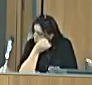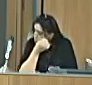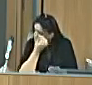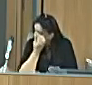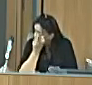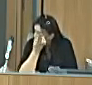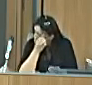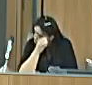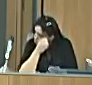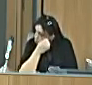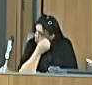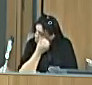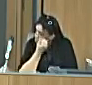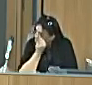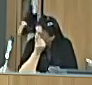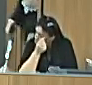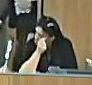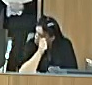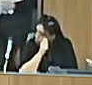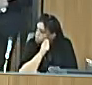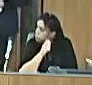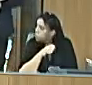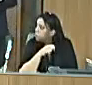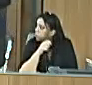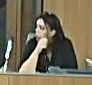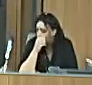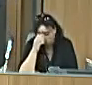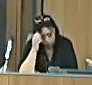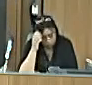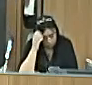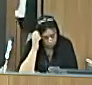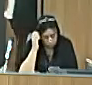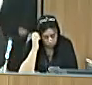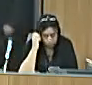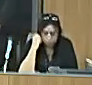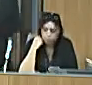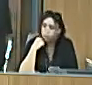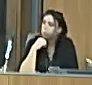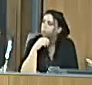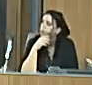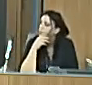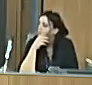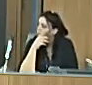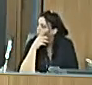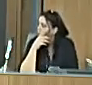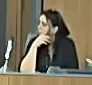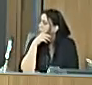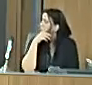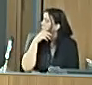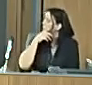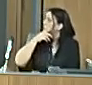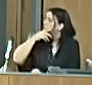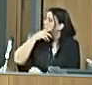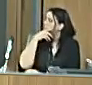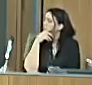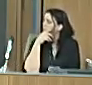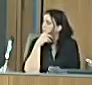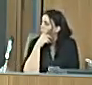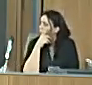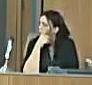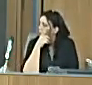de droga de boca de fumo estão participando de roubar banco tem de tudo dentro do sistema